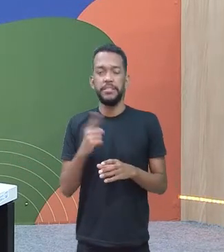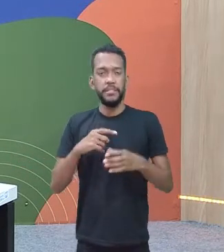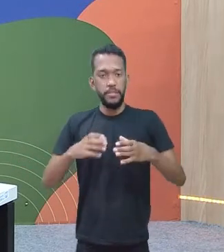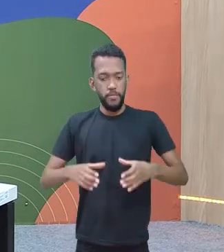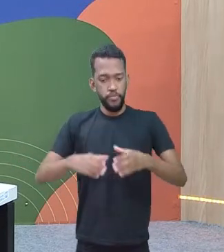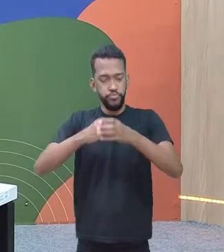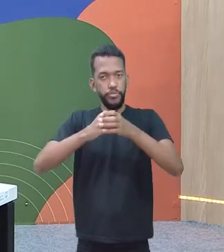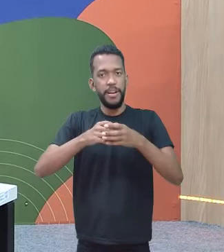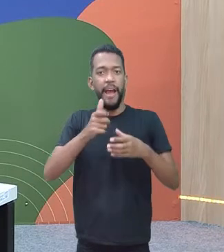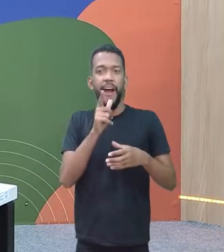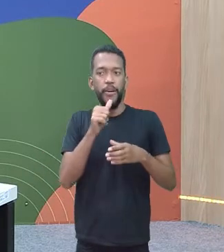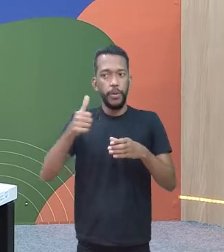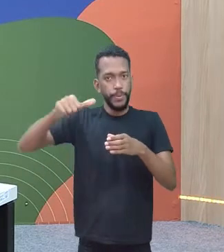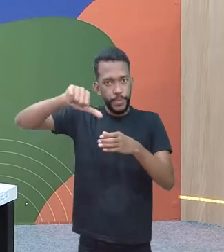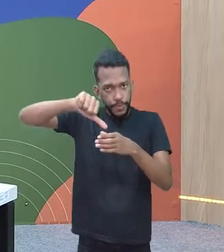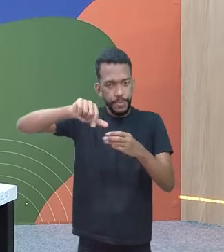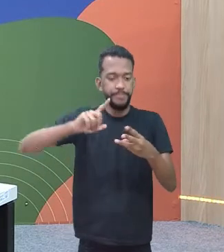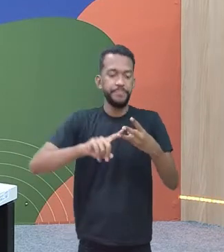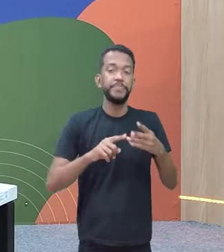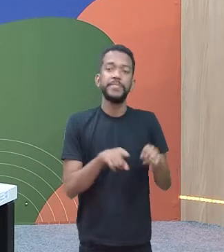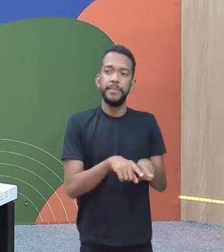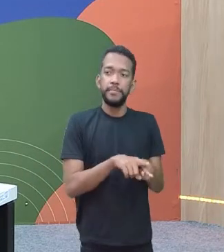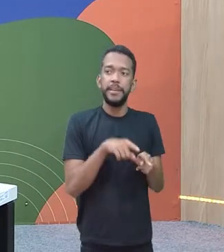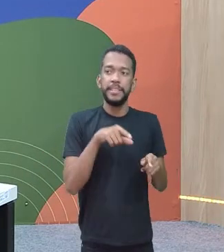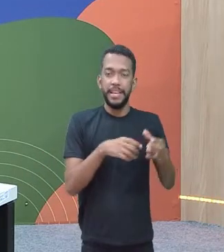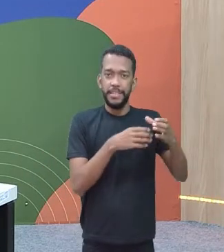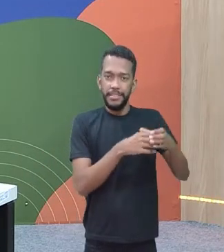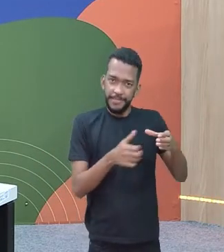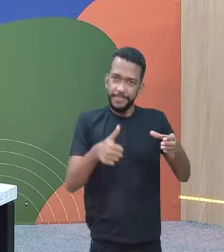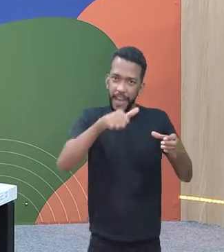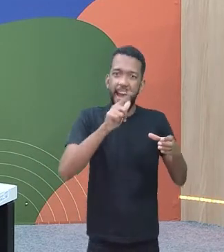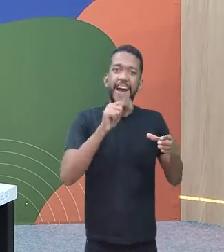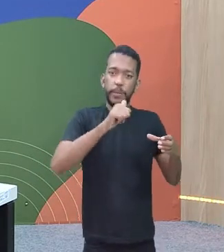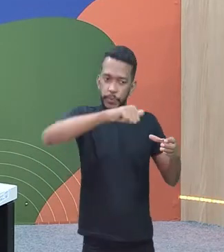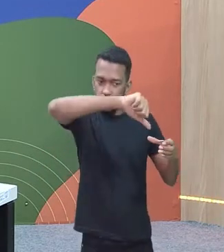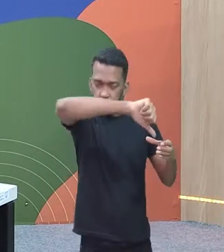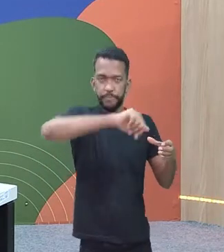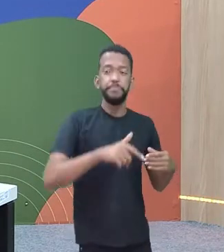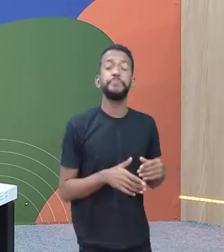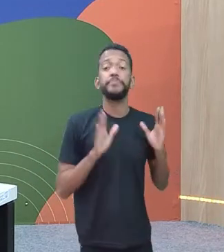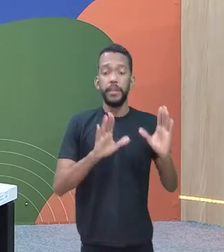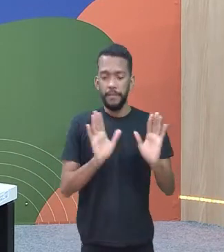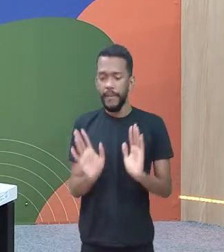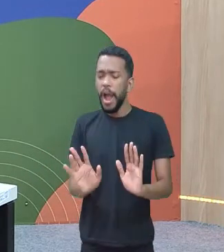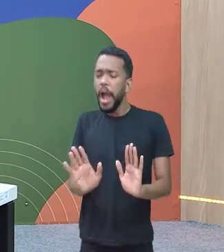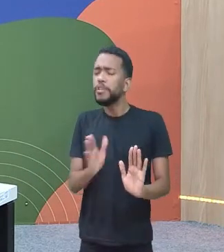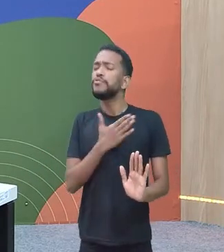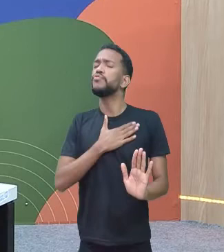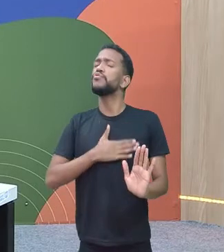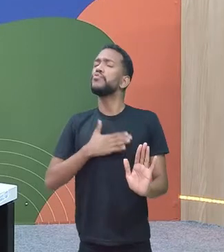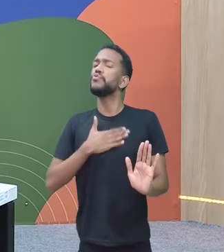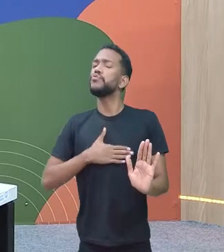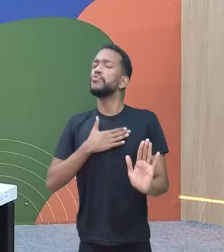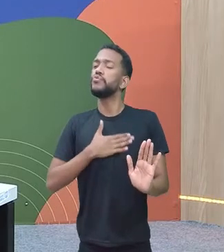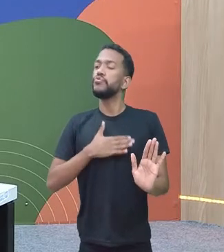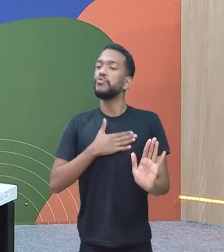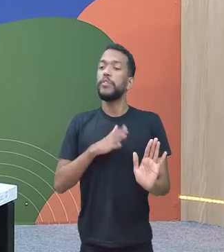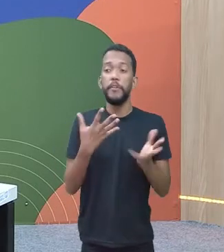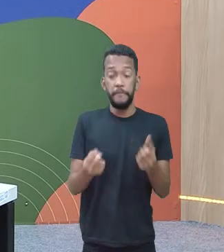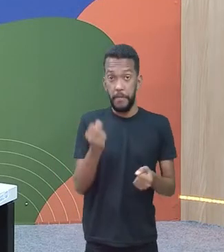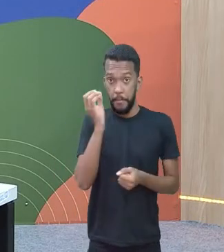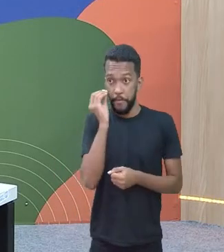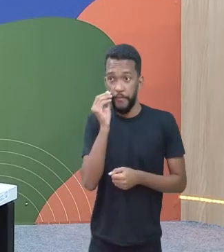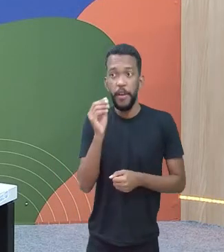Nós vamos continuar a conversar enquanto esse material vai ficar aí, em repouso. E vamos ver o que